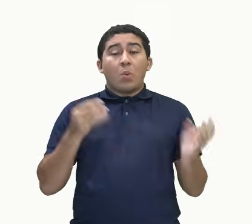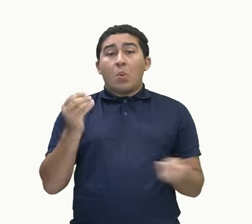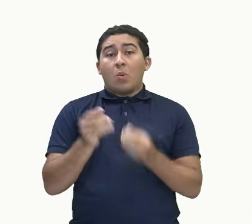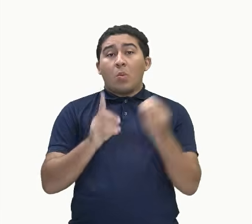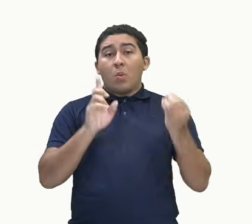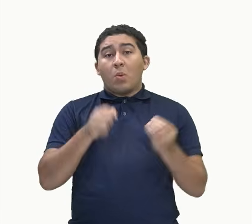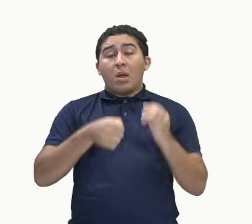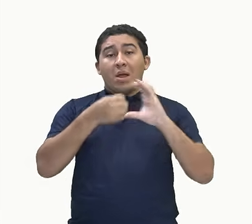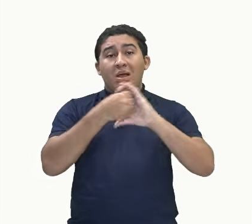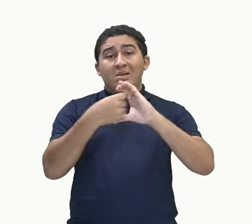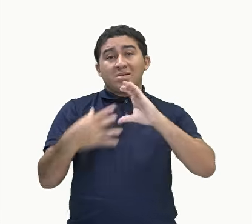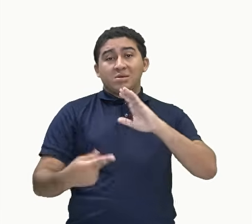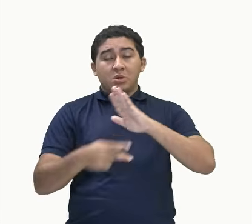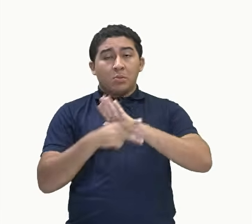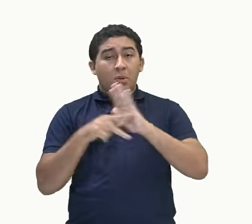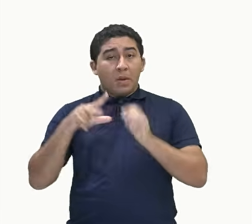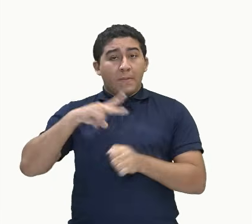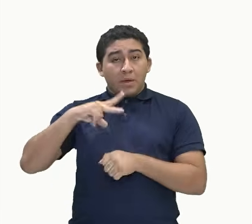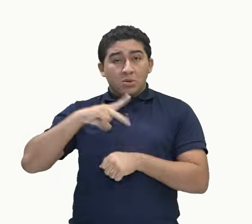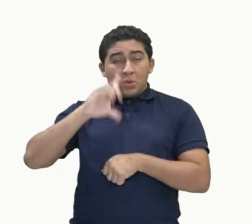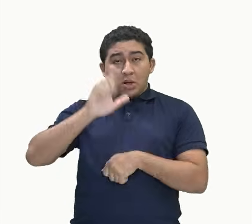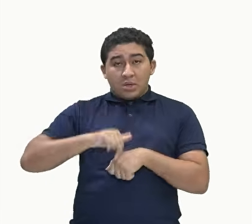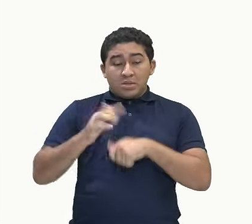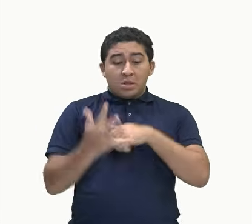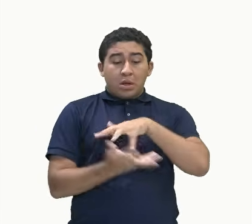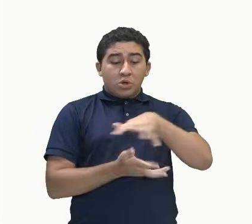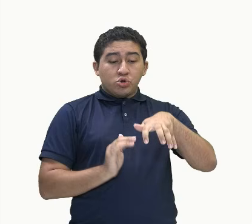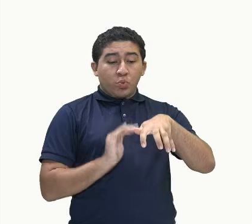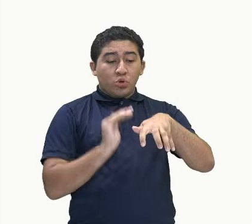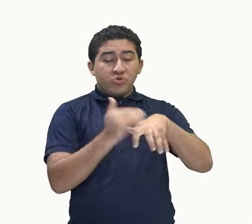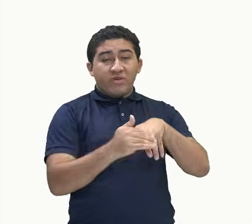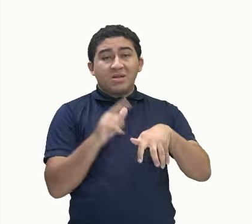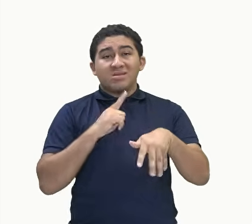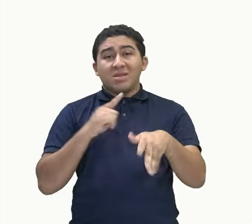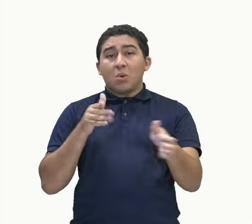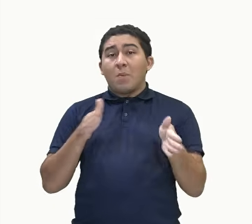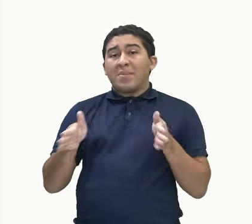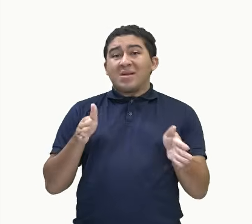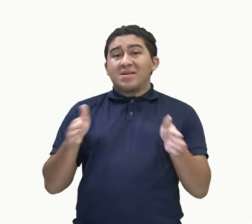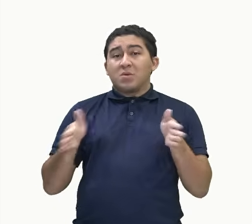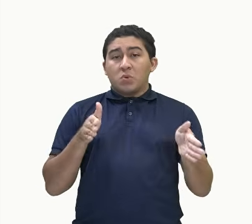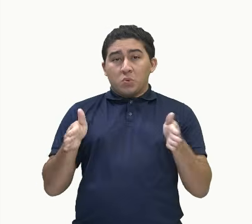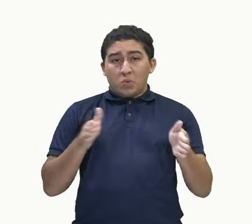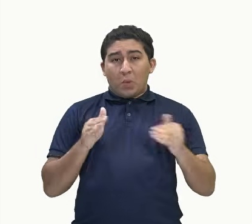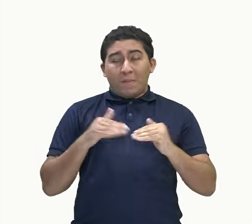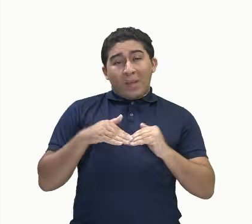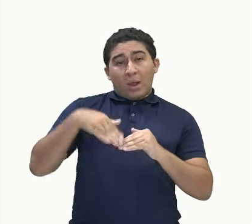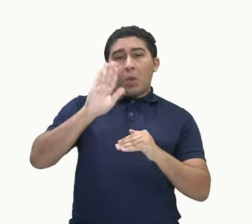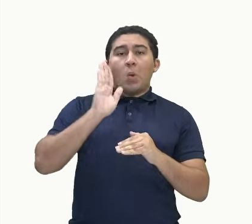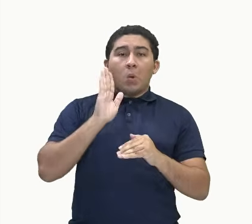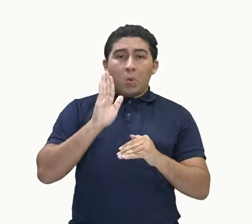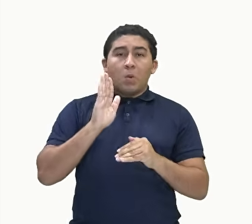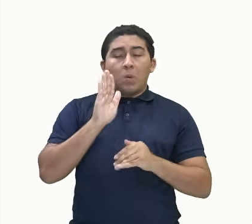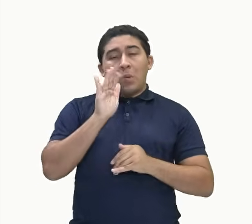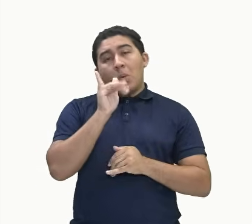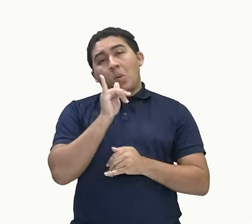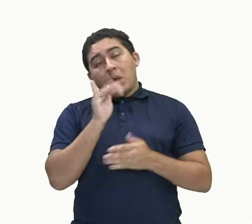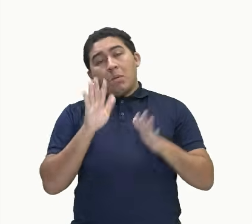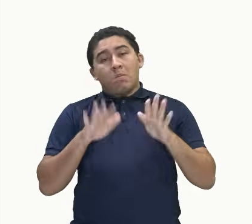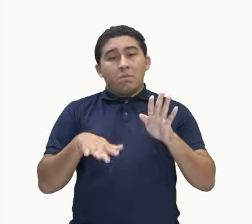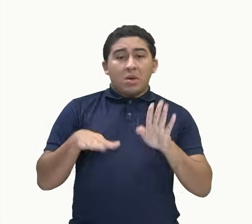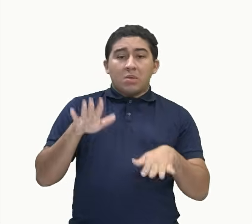condições atmosféricas ao longo de um período mais longo, que geralmente